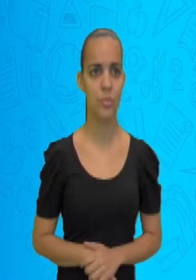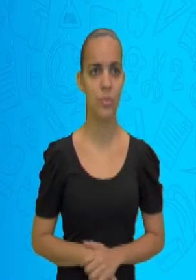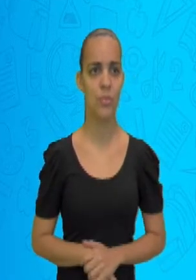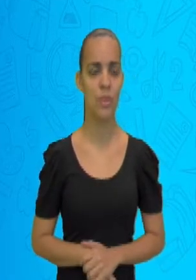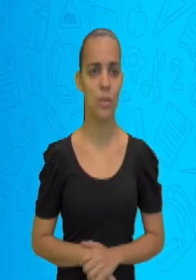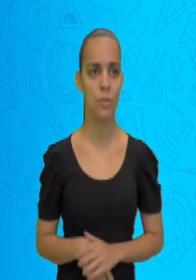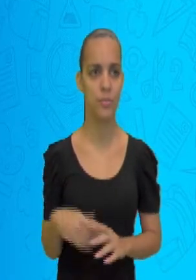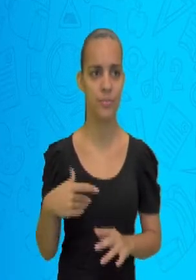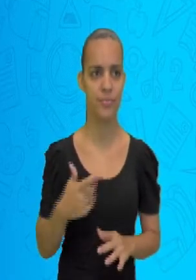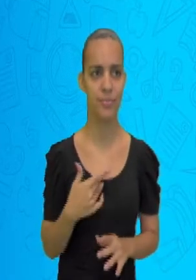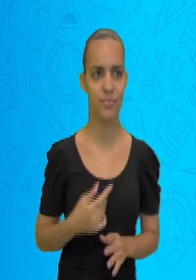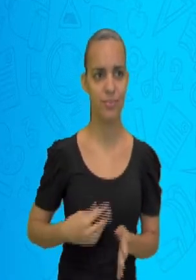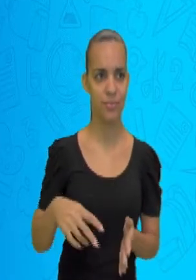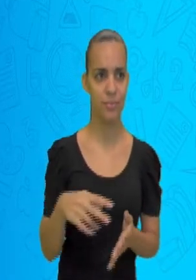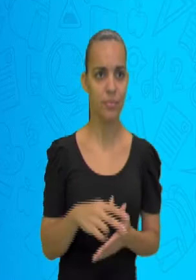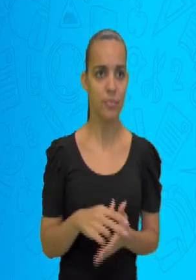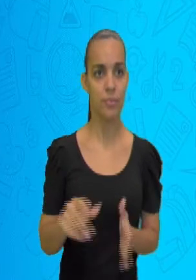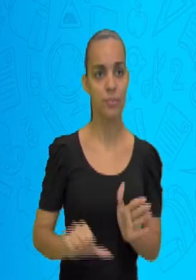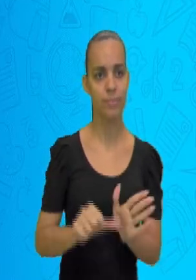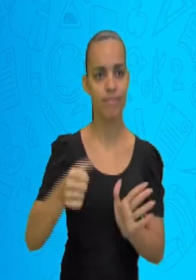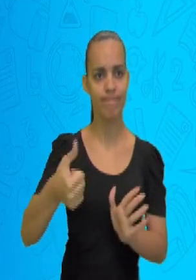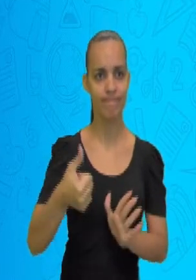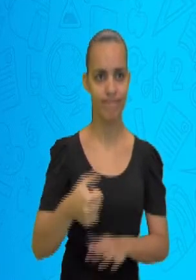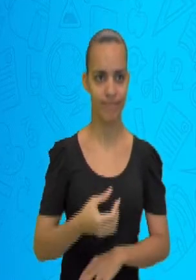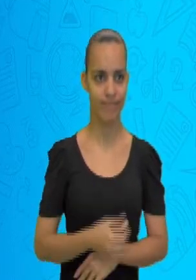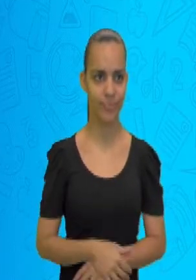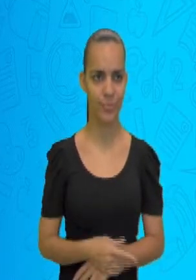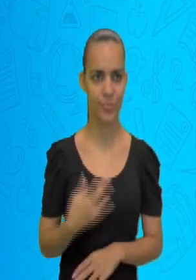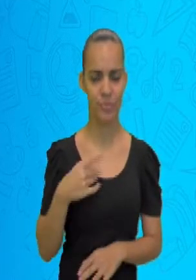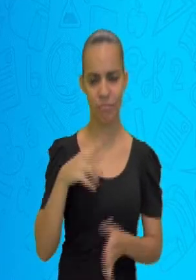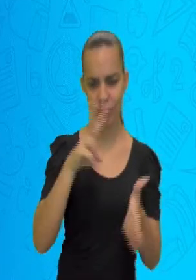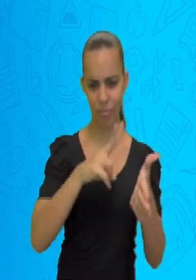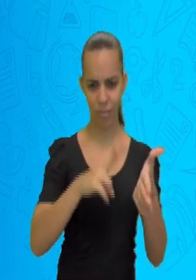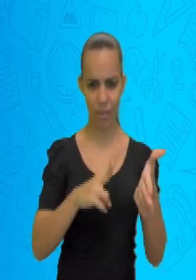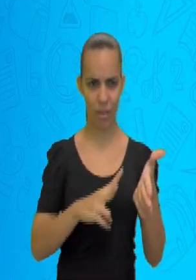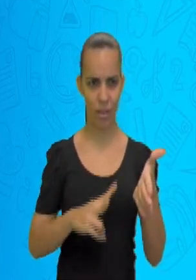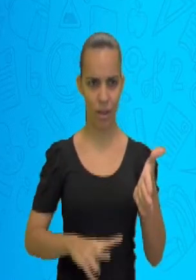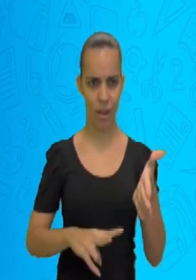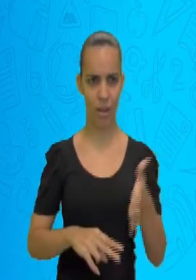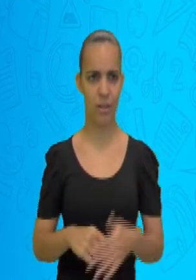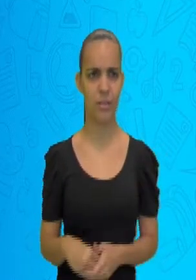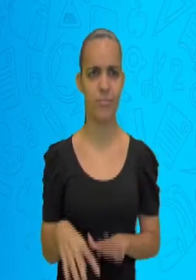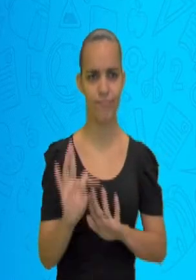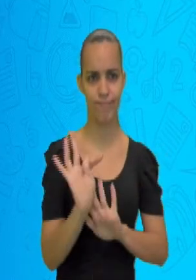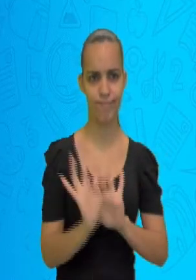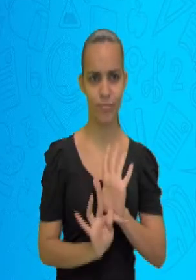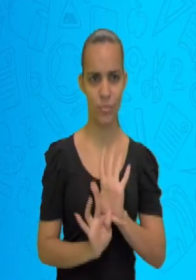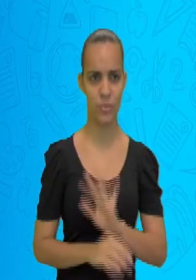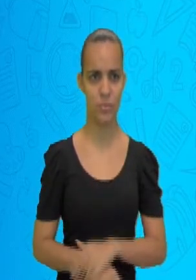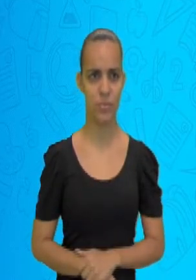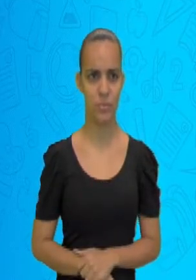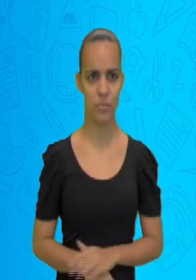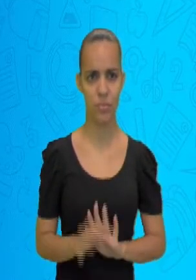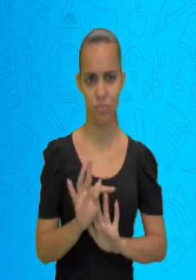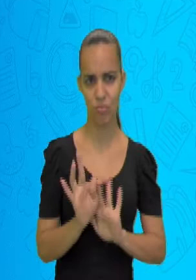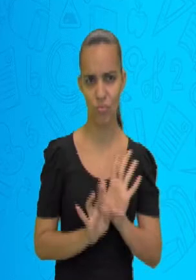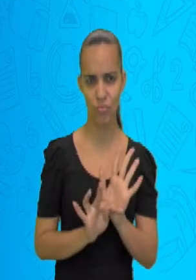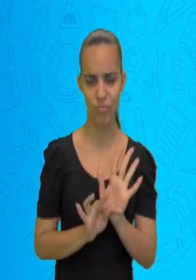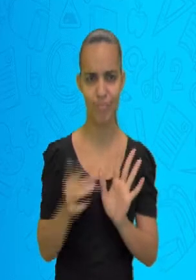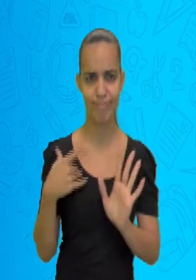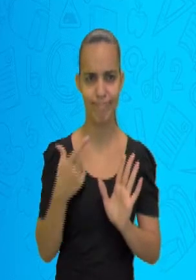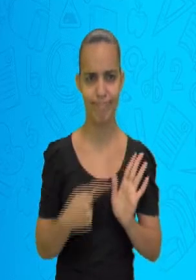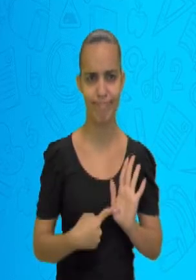interpretação. Primeira questão, leia o texto. O texto contido